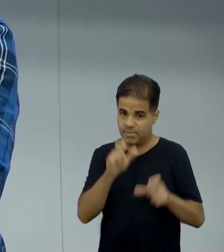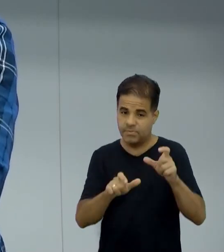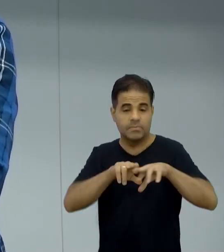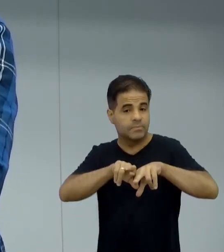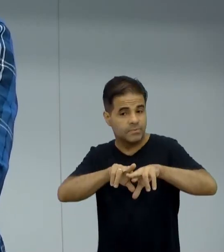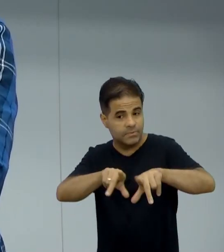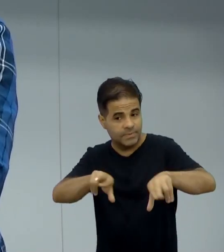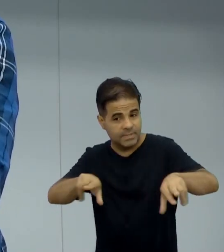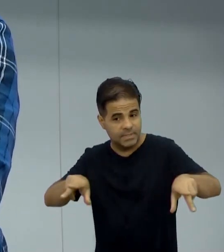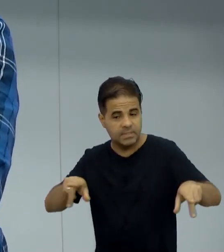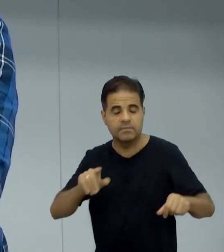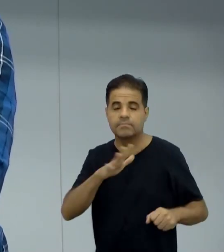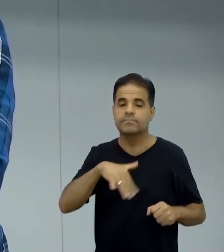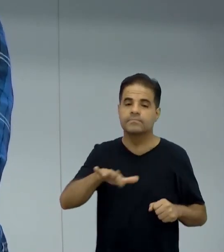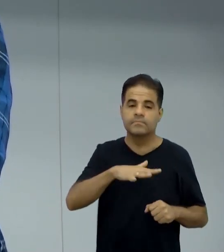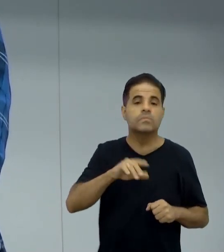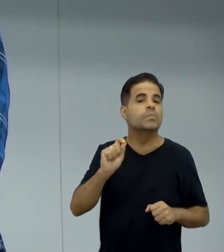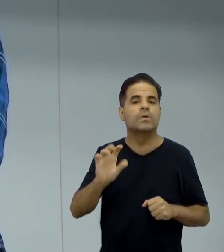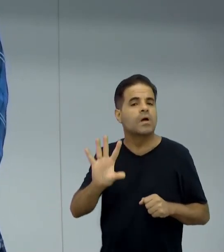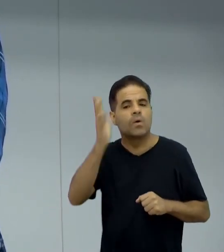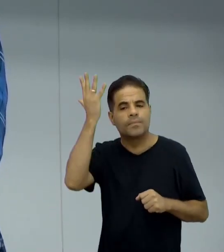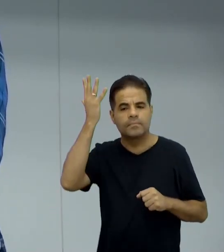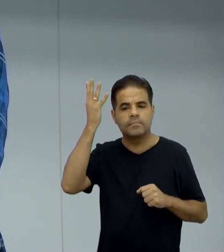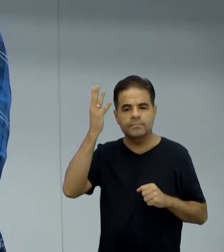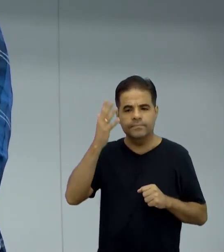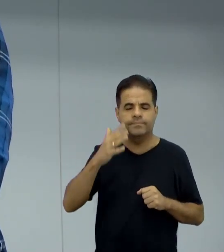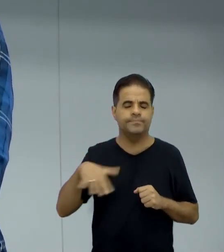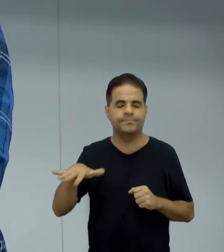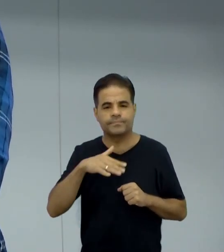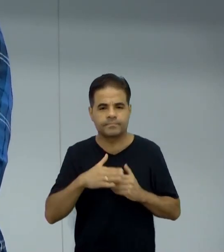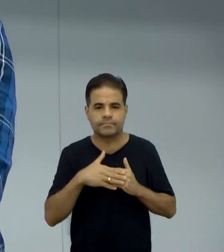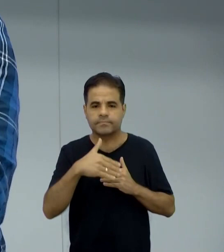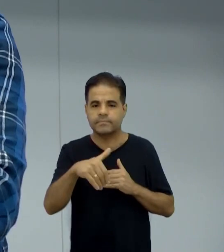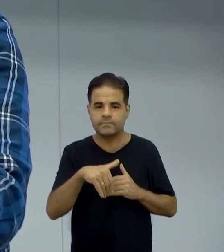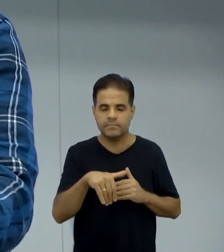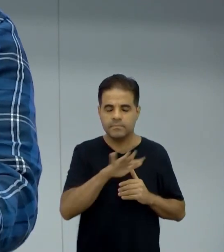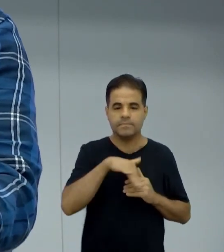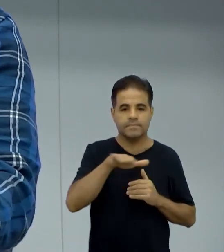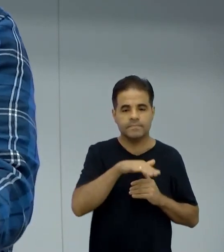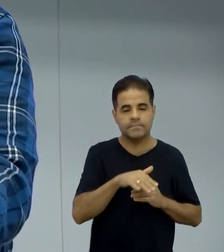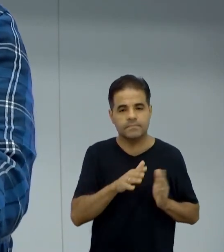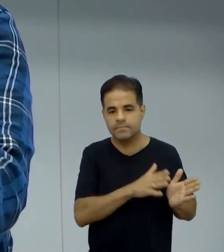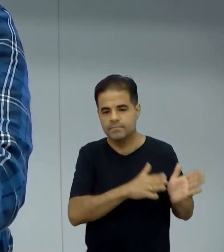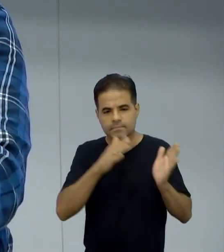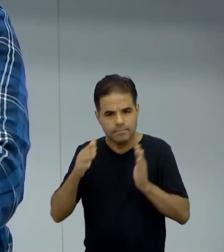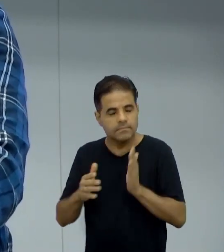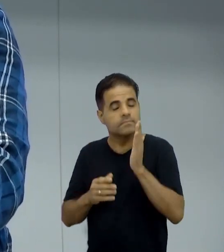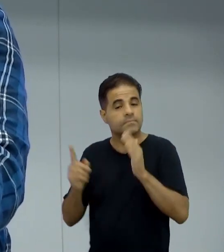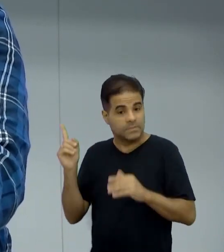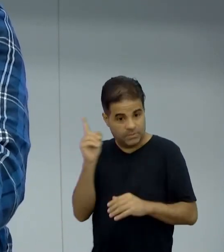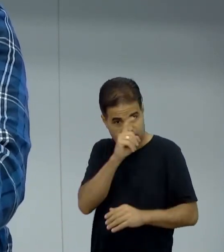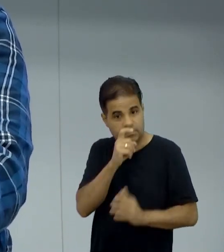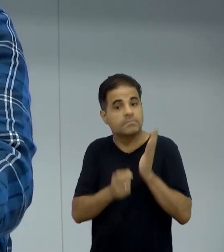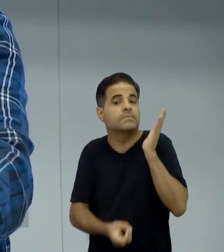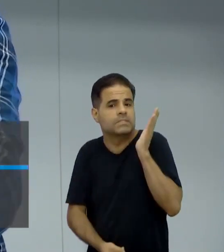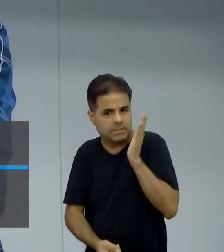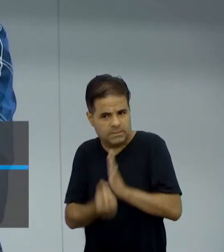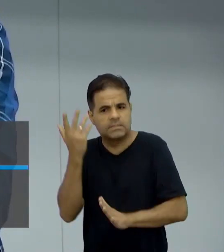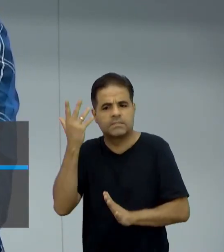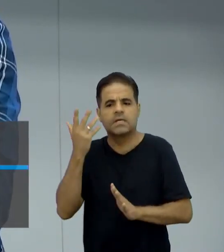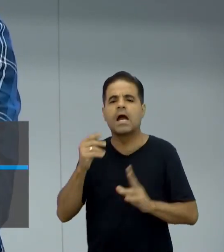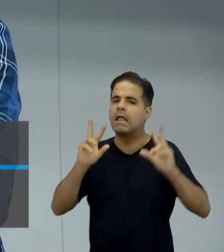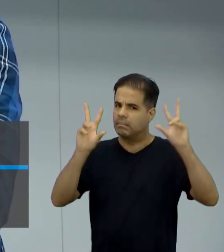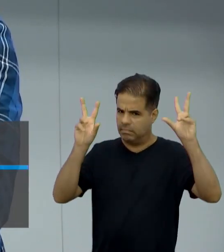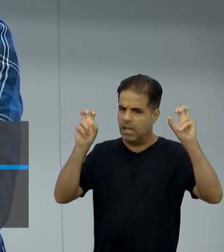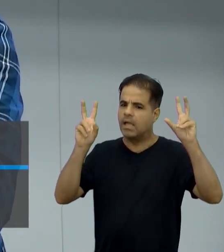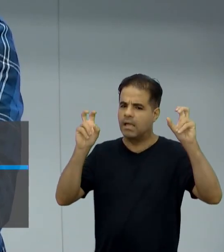diversidade. Então o que acontece? Muitas vezes eles até têm dificuldade para criar determinados jogos com